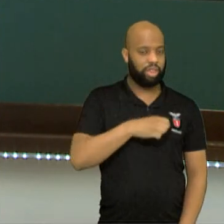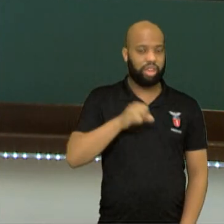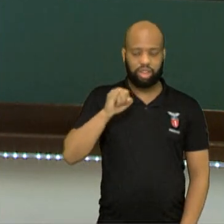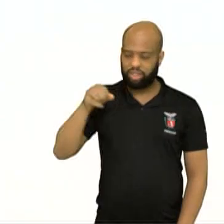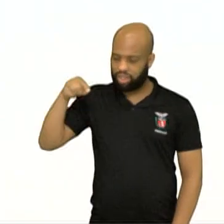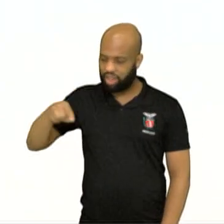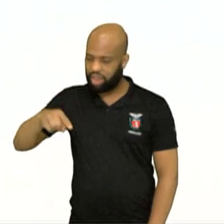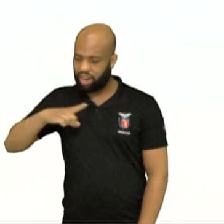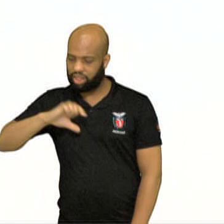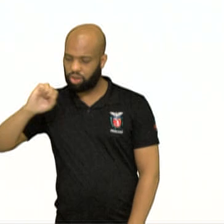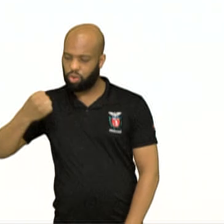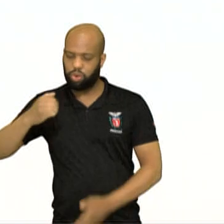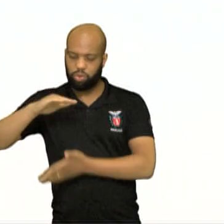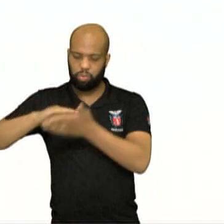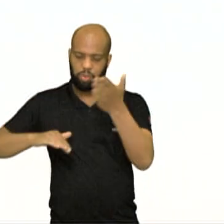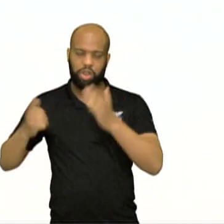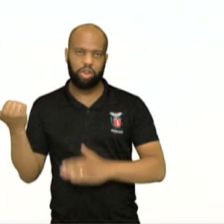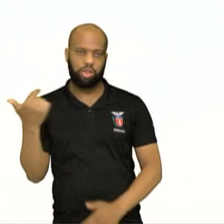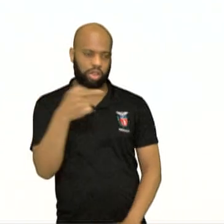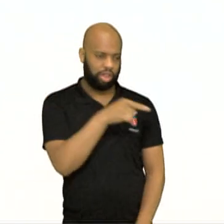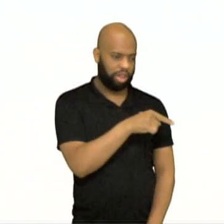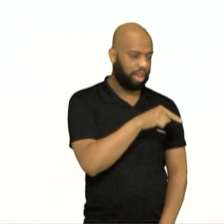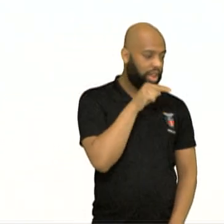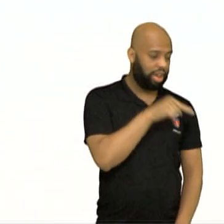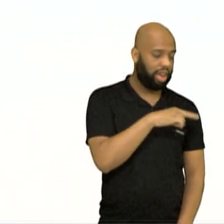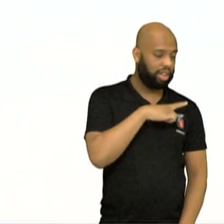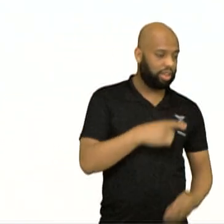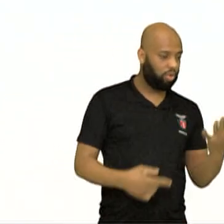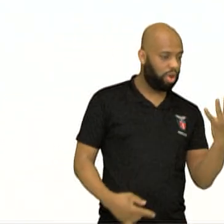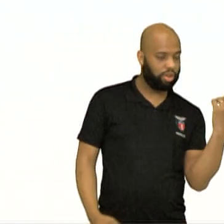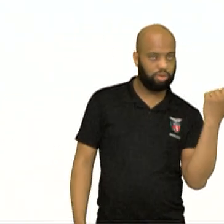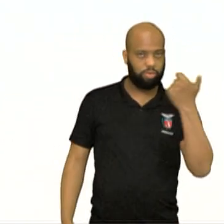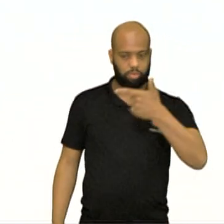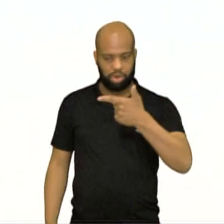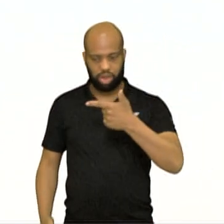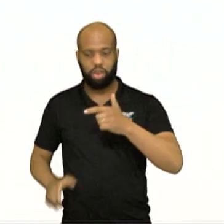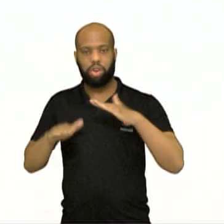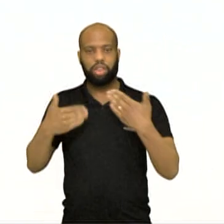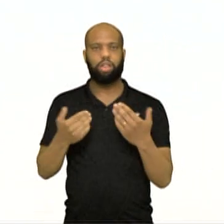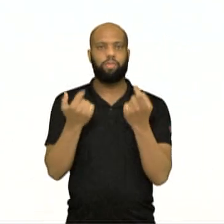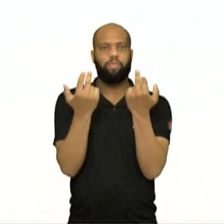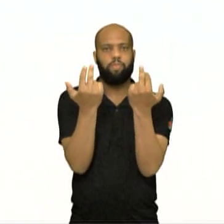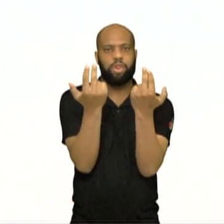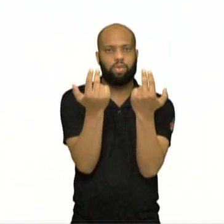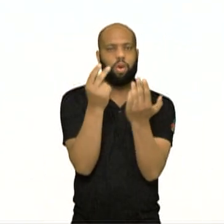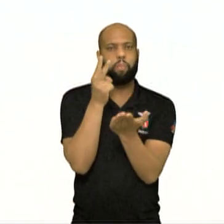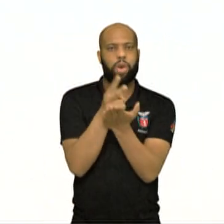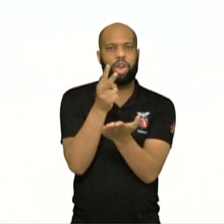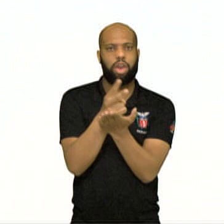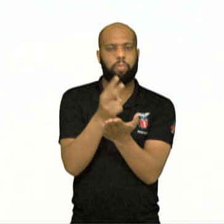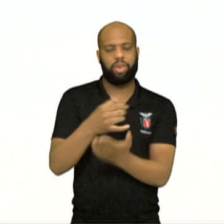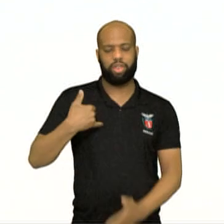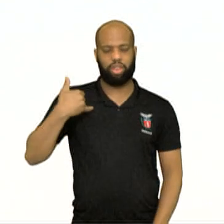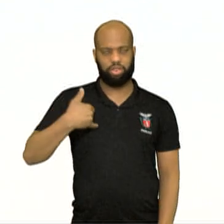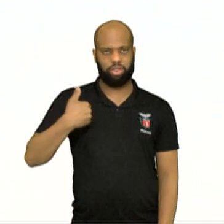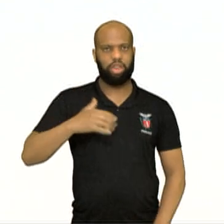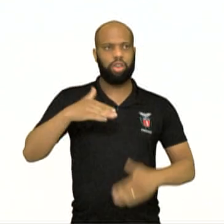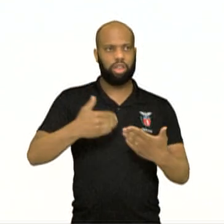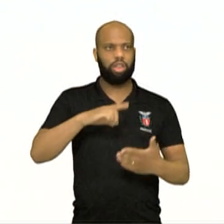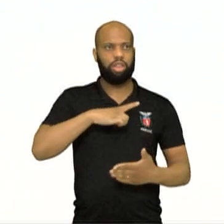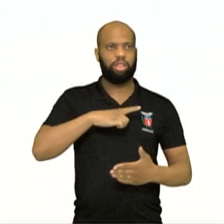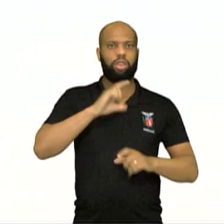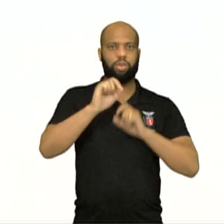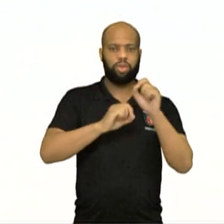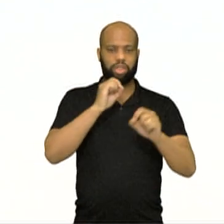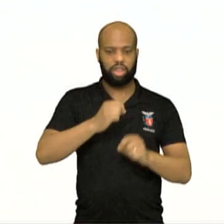Maria tivesse 8 anos a menos e Lúcia 4 anos a mais, elas teriam a mesma idade. Primeiro membro e segundo